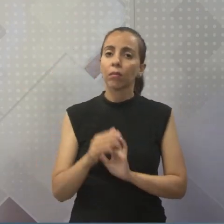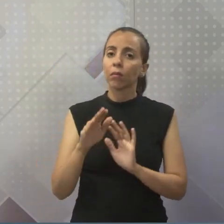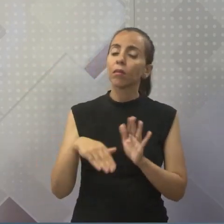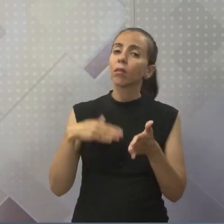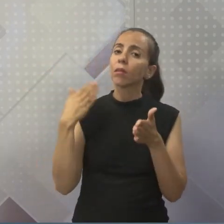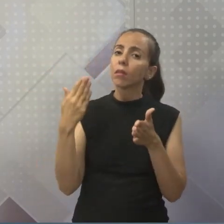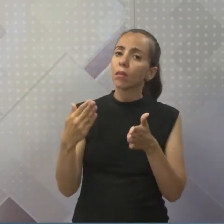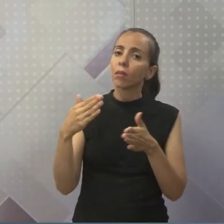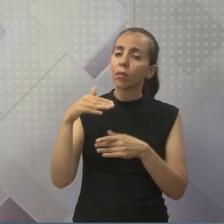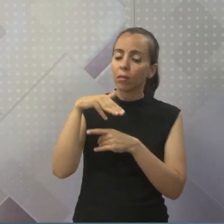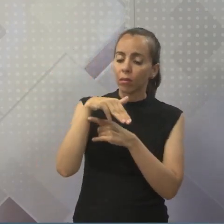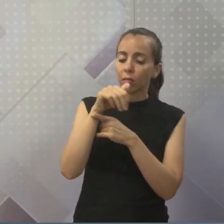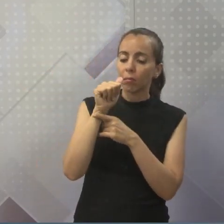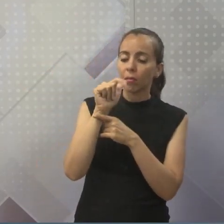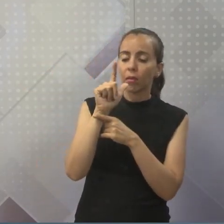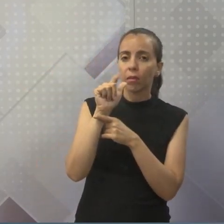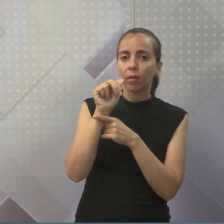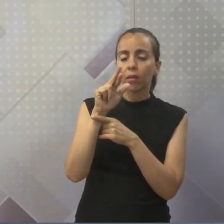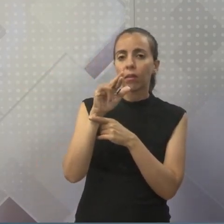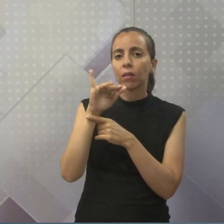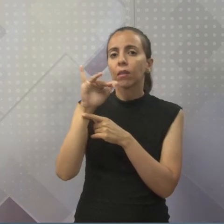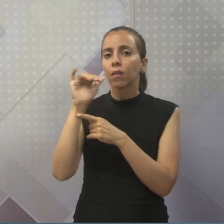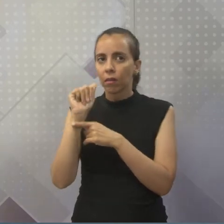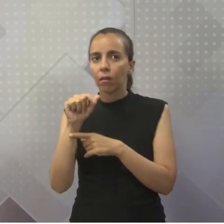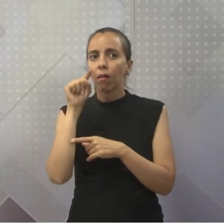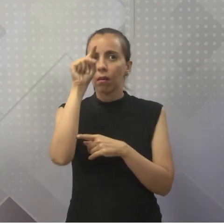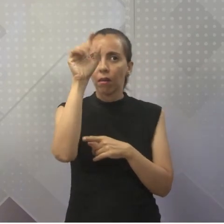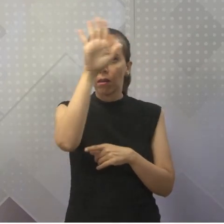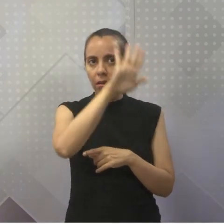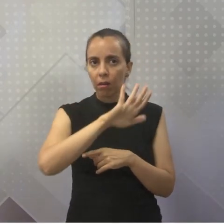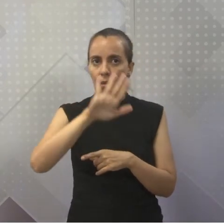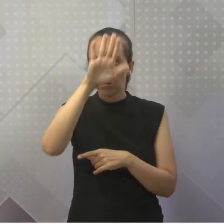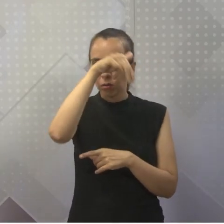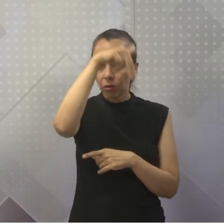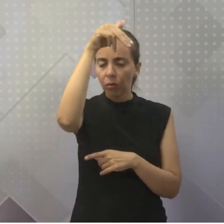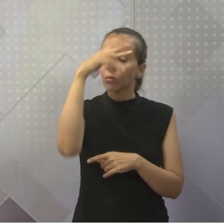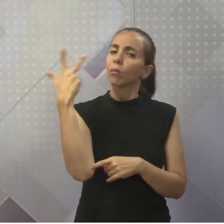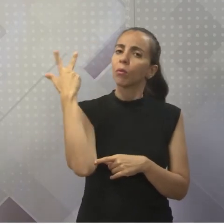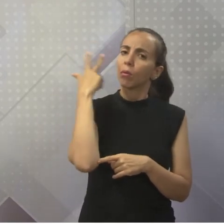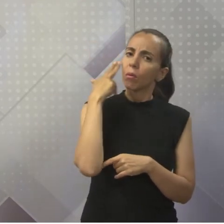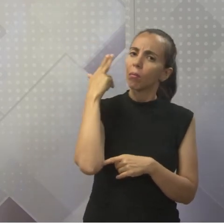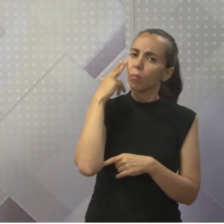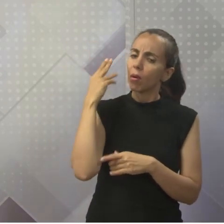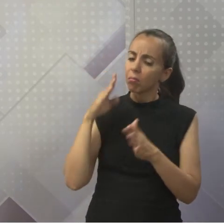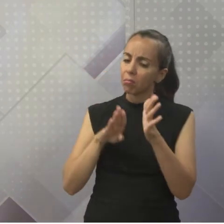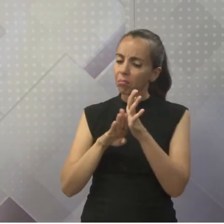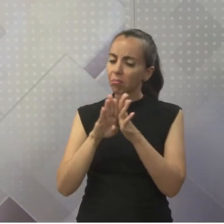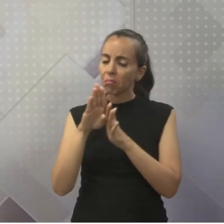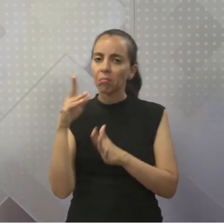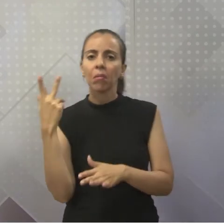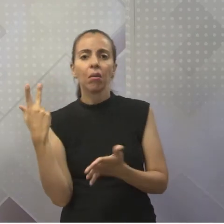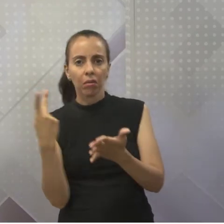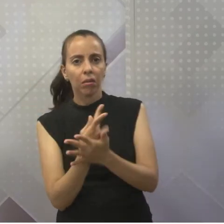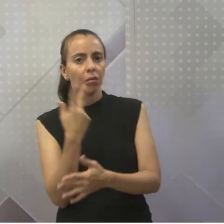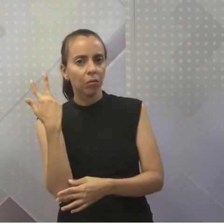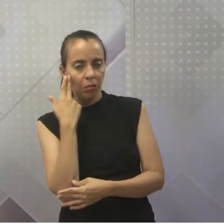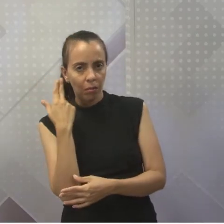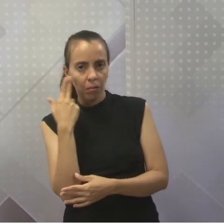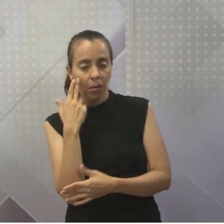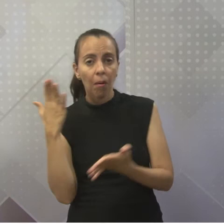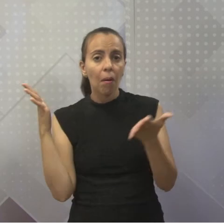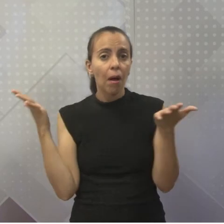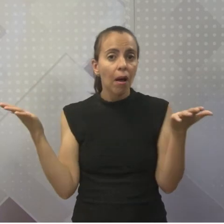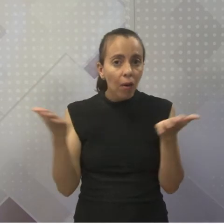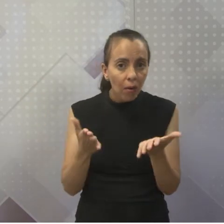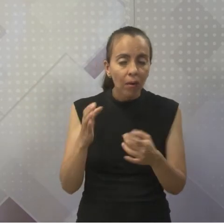é endêmica para a região norte, né? A gente chama de epidemia